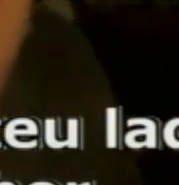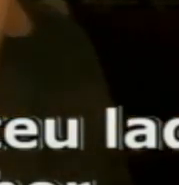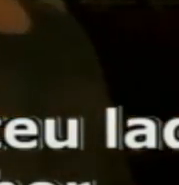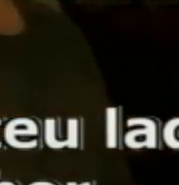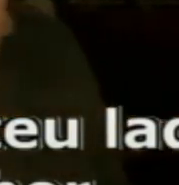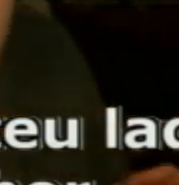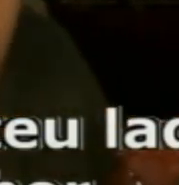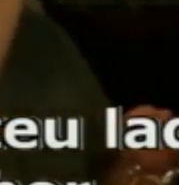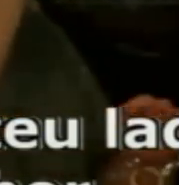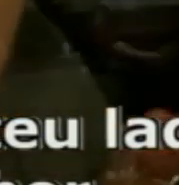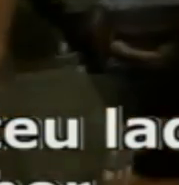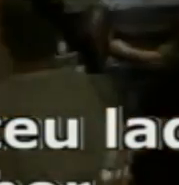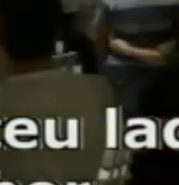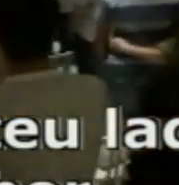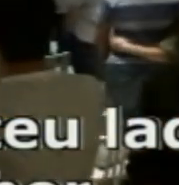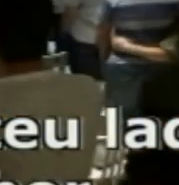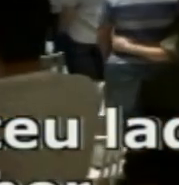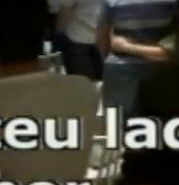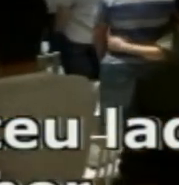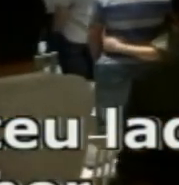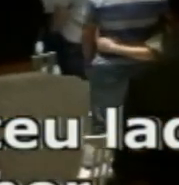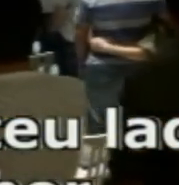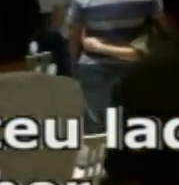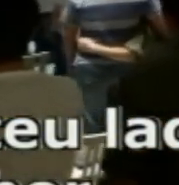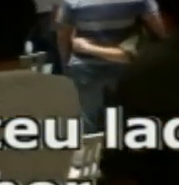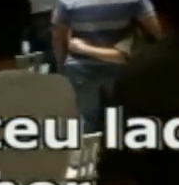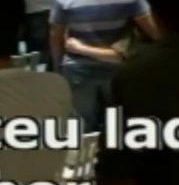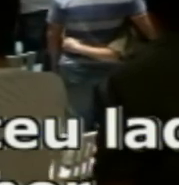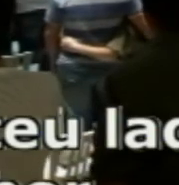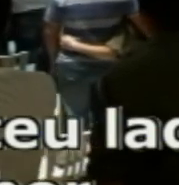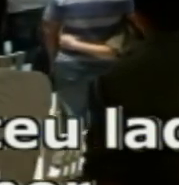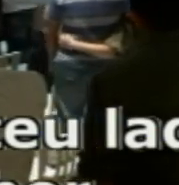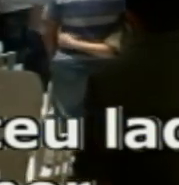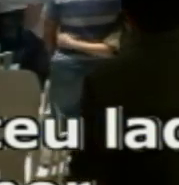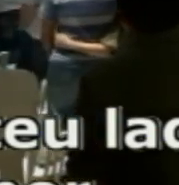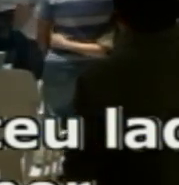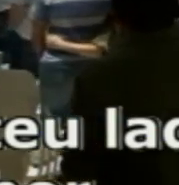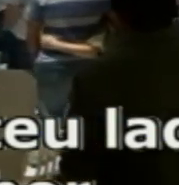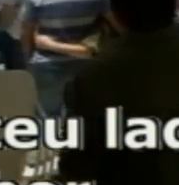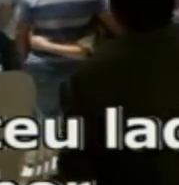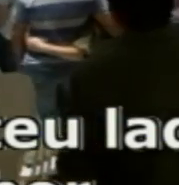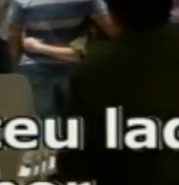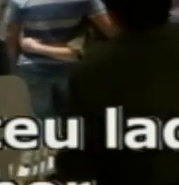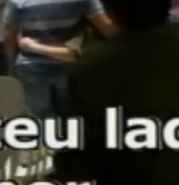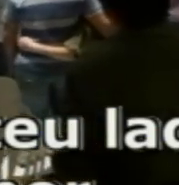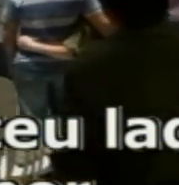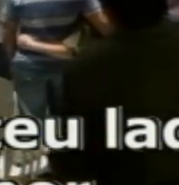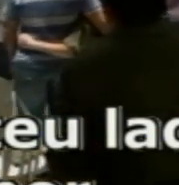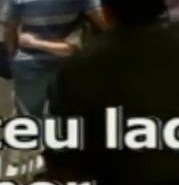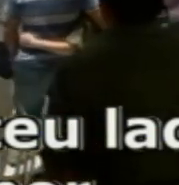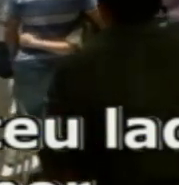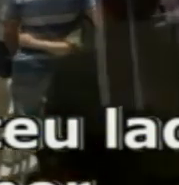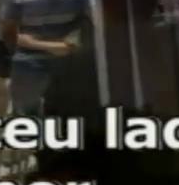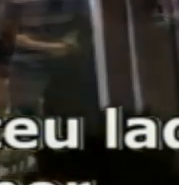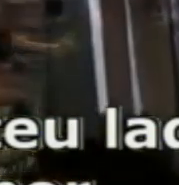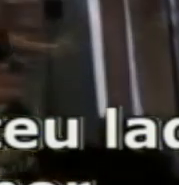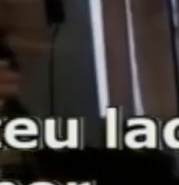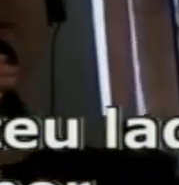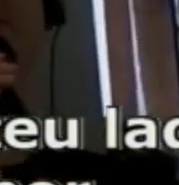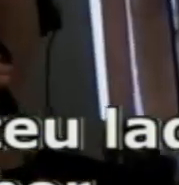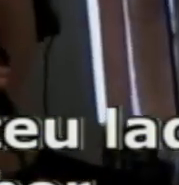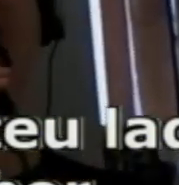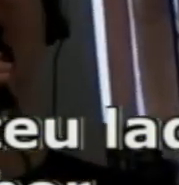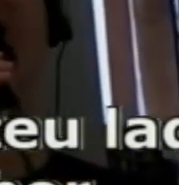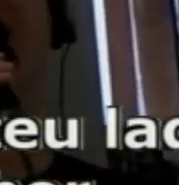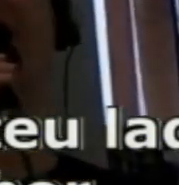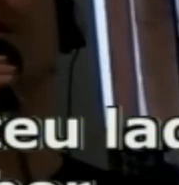ao teu lado, estar ao teu lado, estar ao